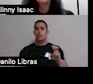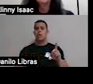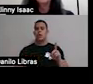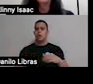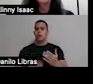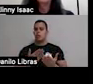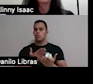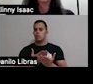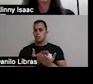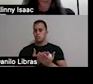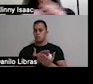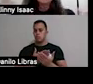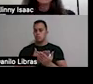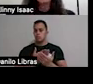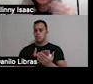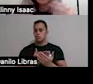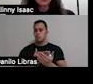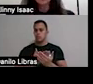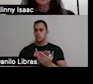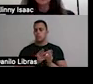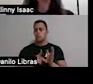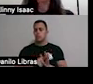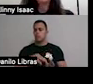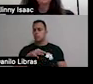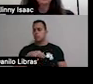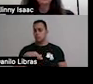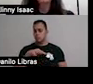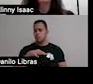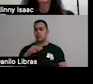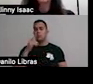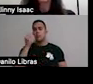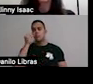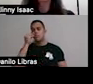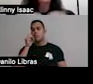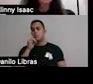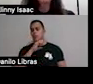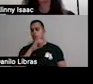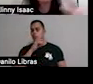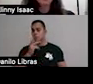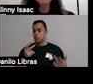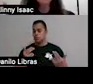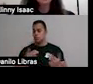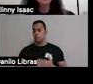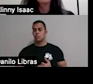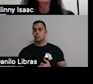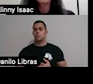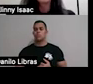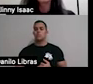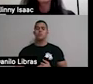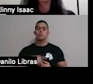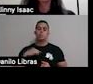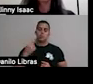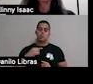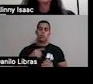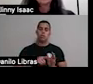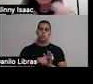estudo da depressão, né, em modelo de indução do comportamento semelhante ao depressivo. E a gente testou vários modelos, e